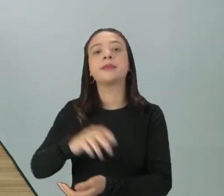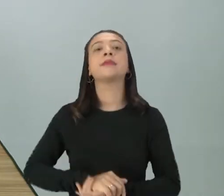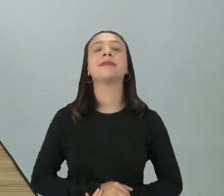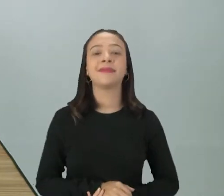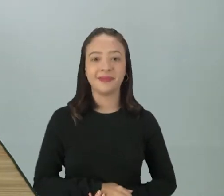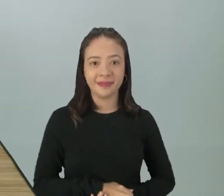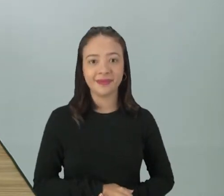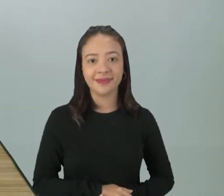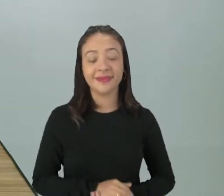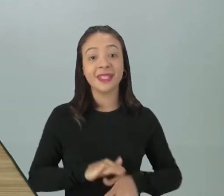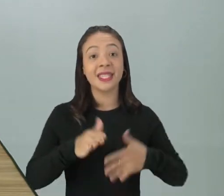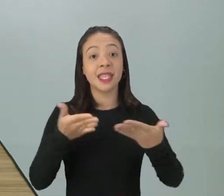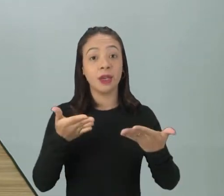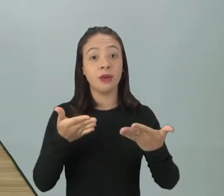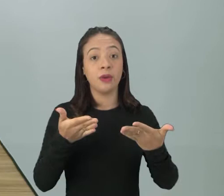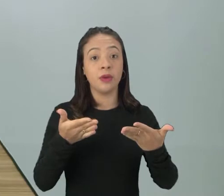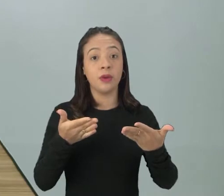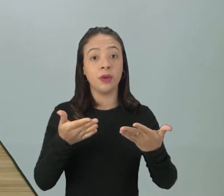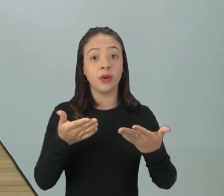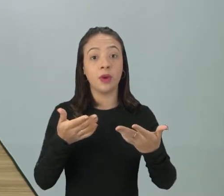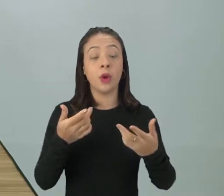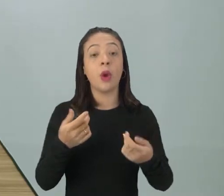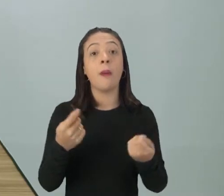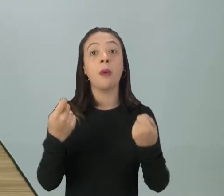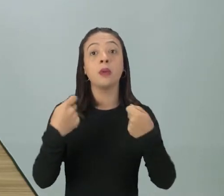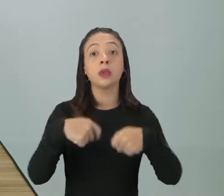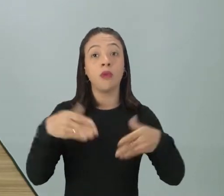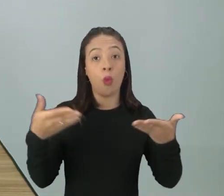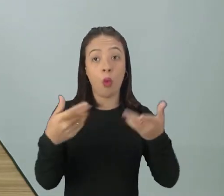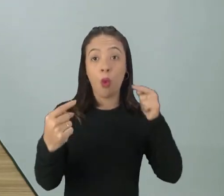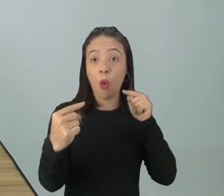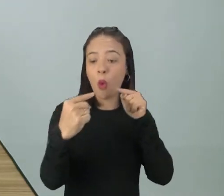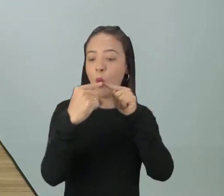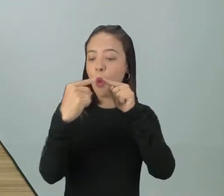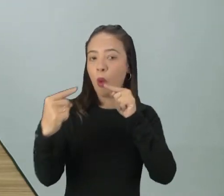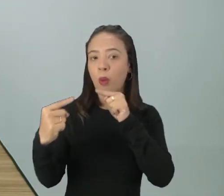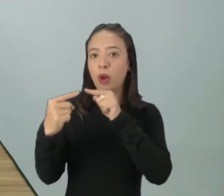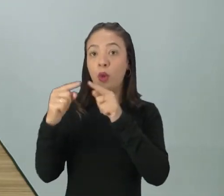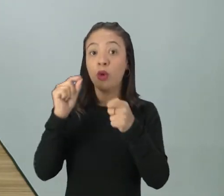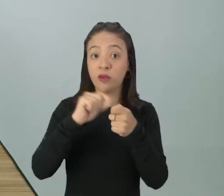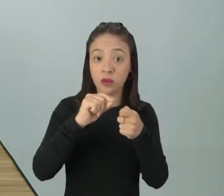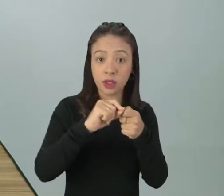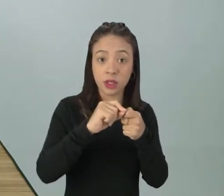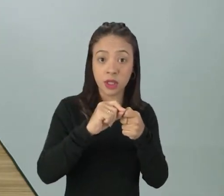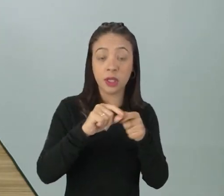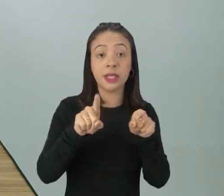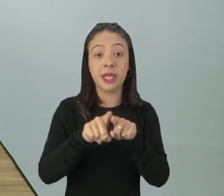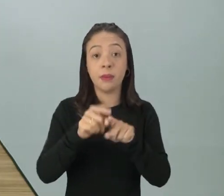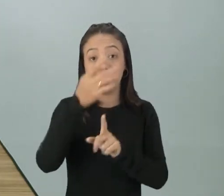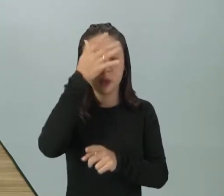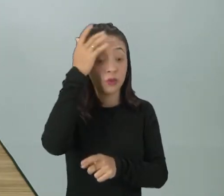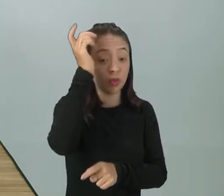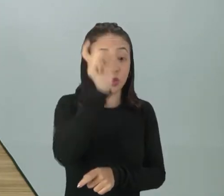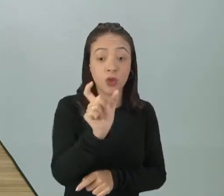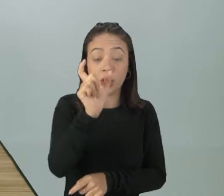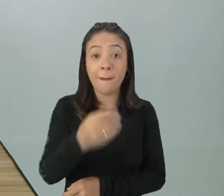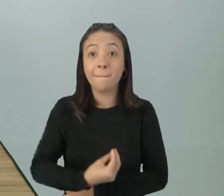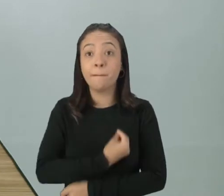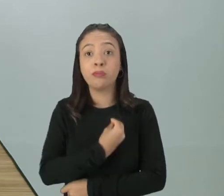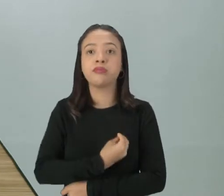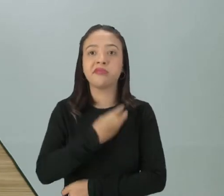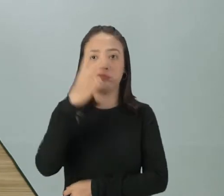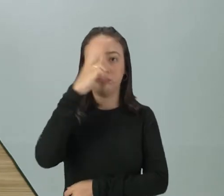nós ligamos as ações aos personagens. Podíamos ter mais personagens